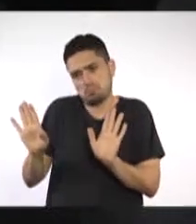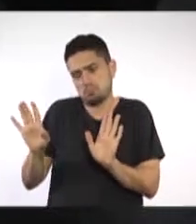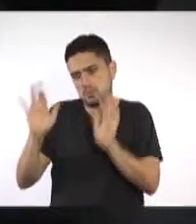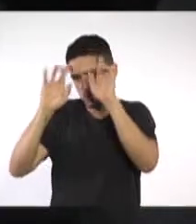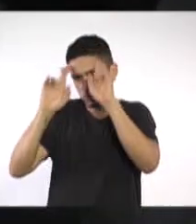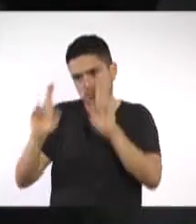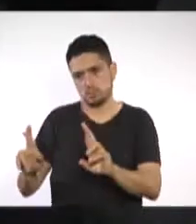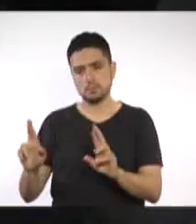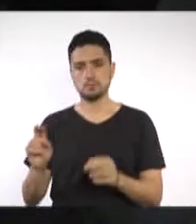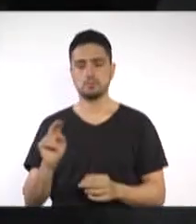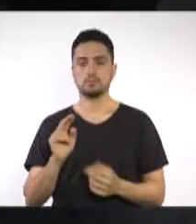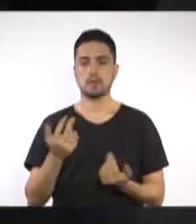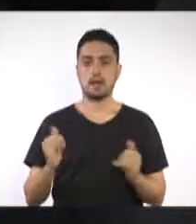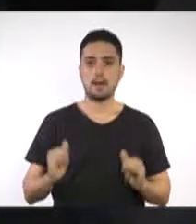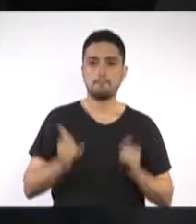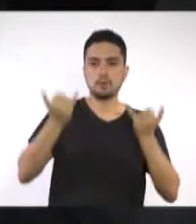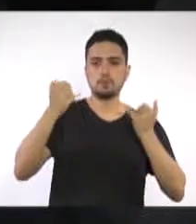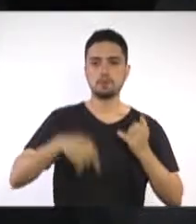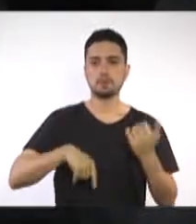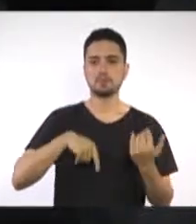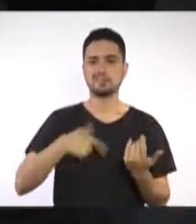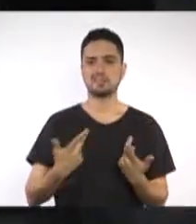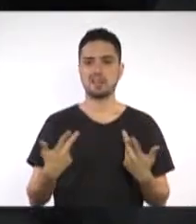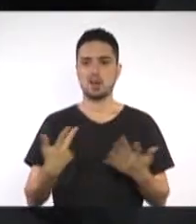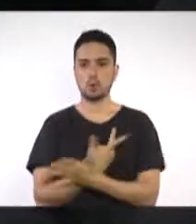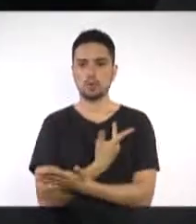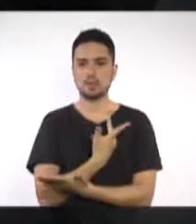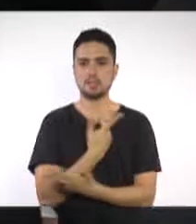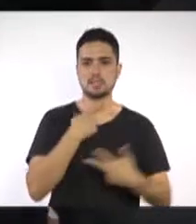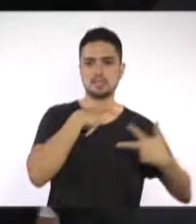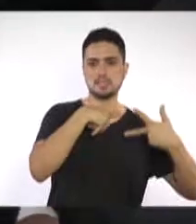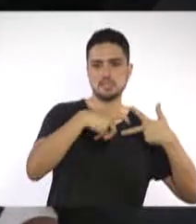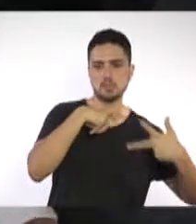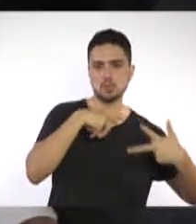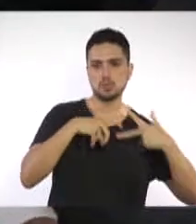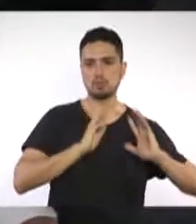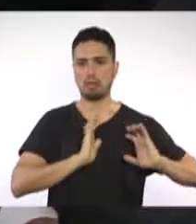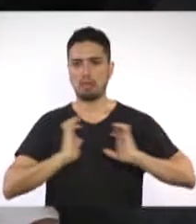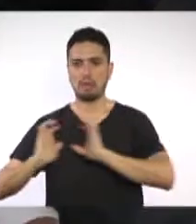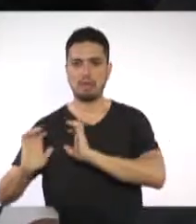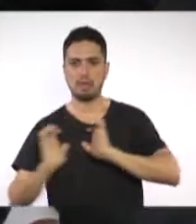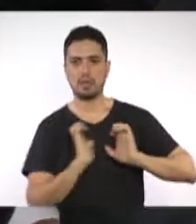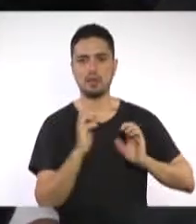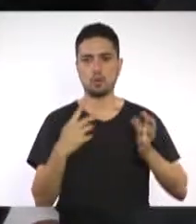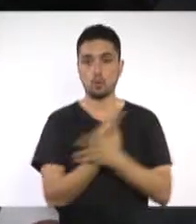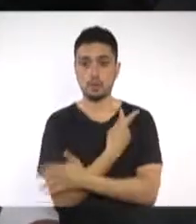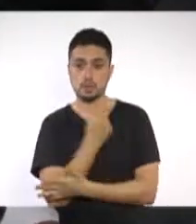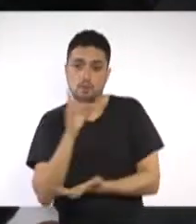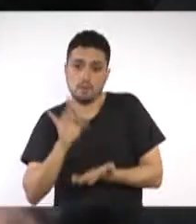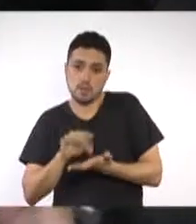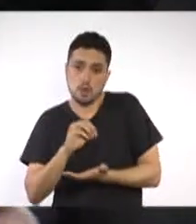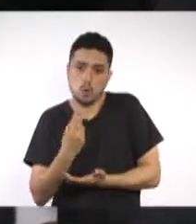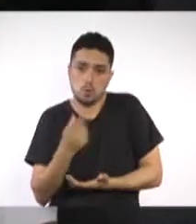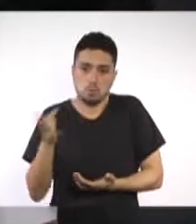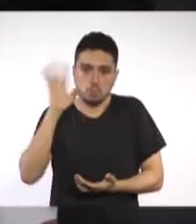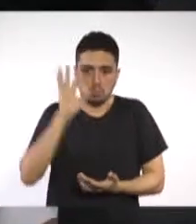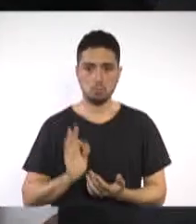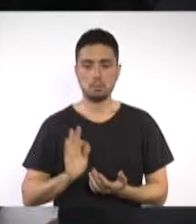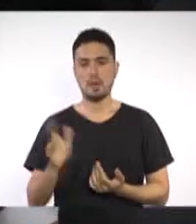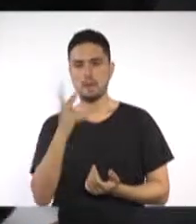esse momento de imbróglio com o Executivo, tendo acontecido ou não, para utilizarem o seu